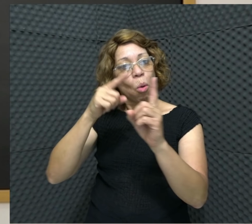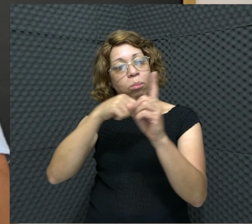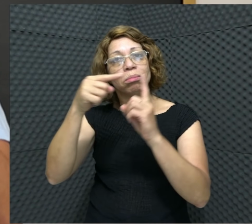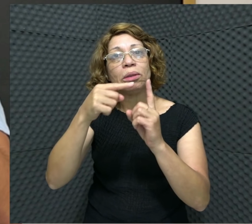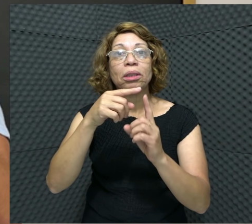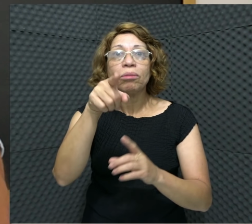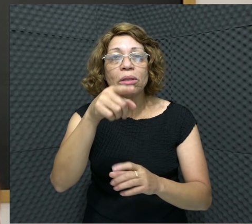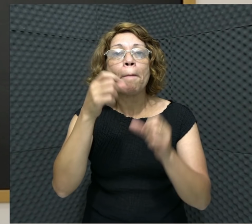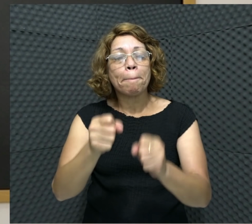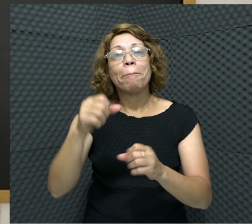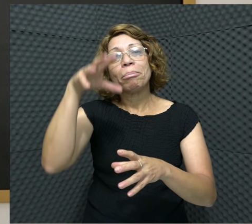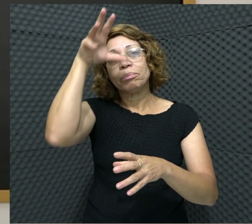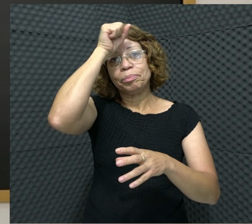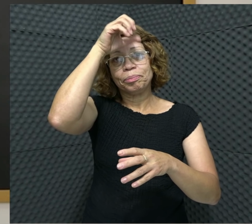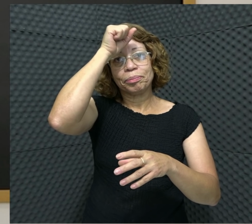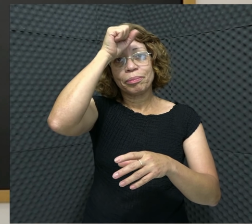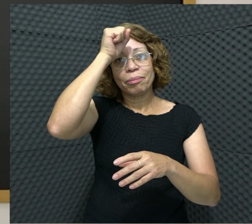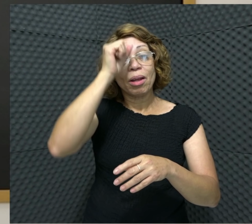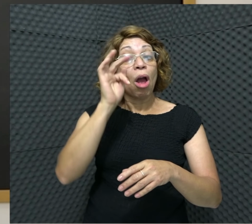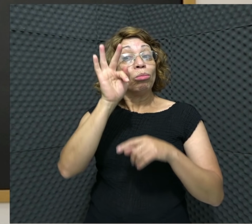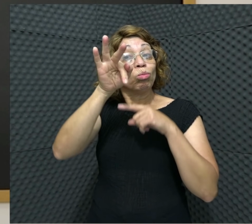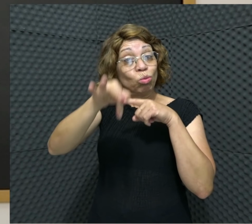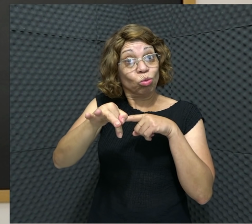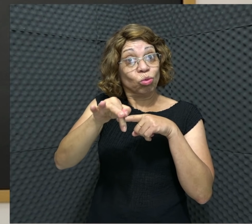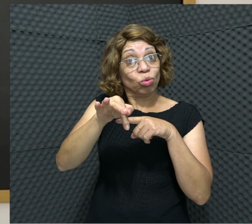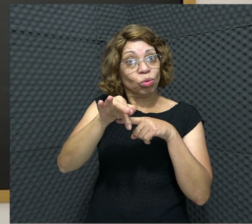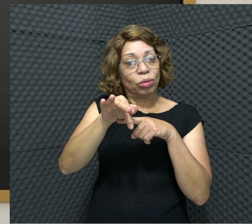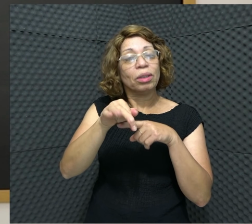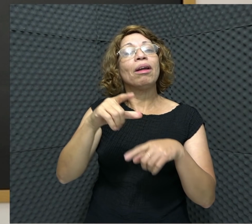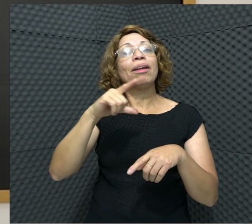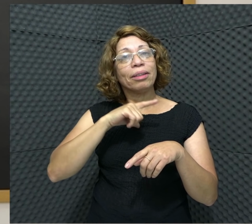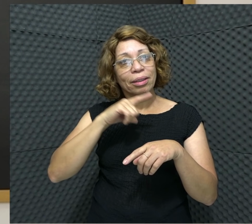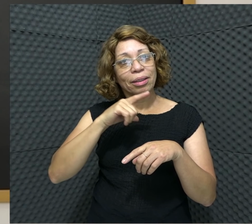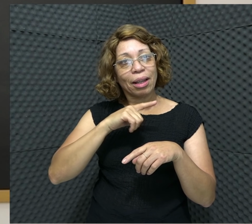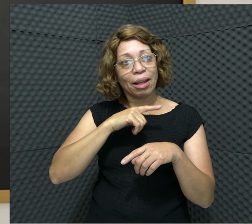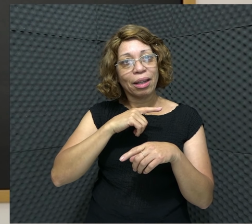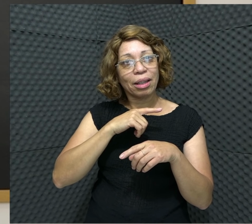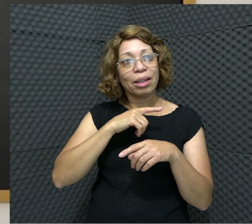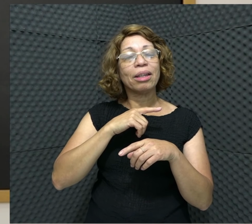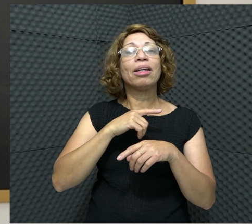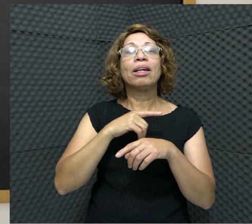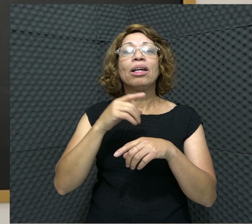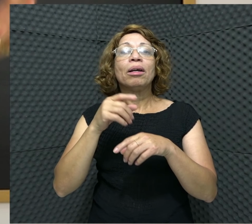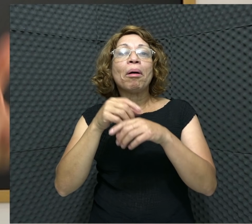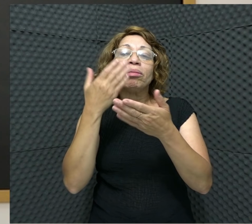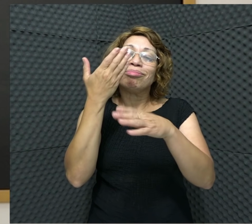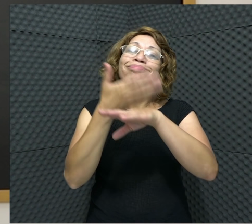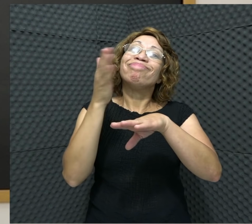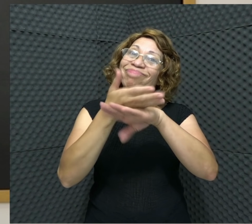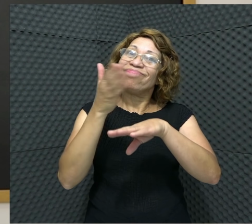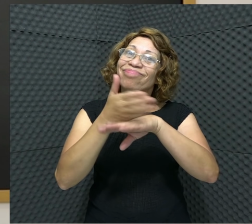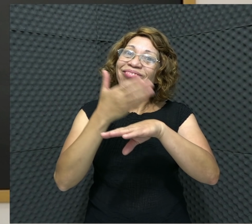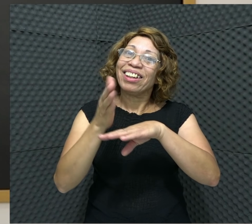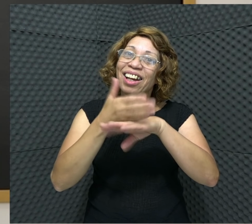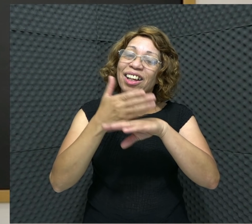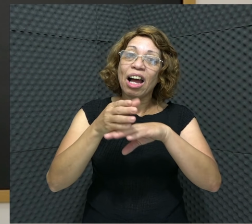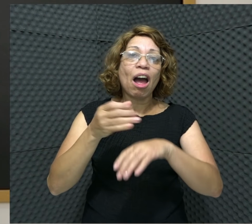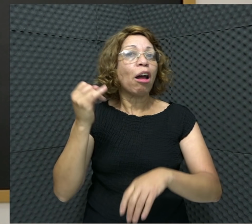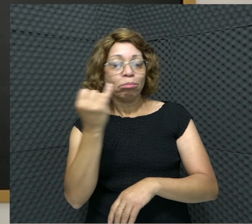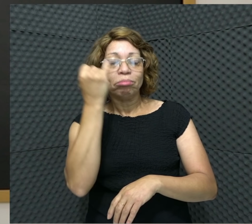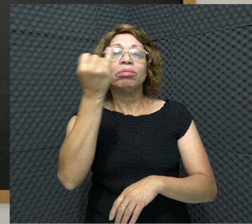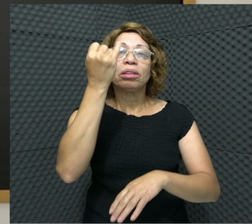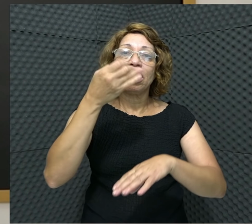objetivas e você realmente aprenda. E ao final de toda a aula nós temos o módulo, o título dos exercícios. É importante